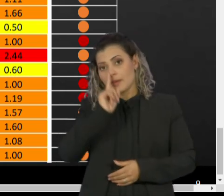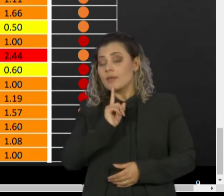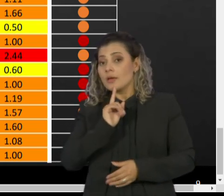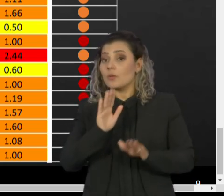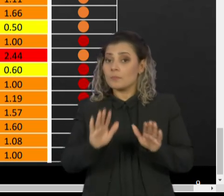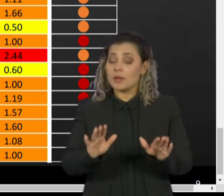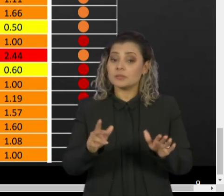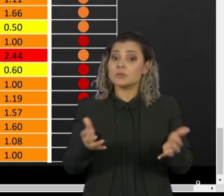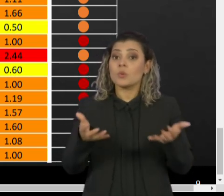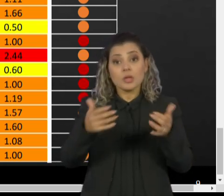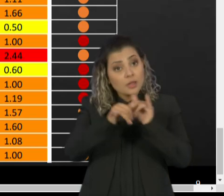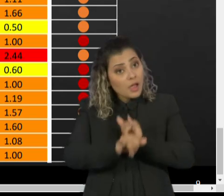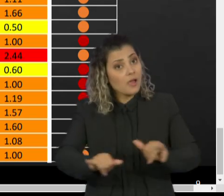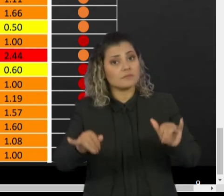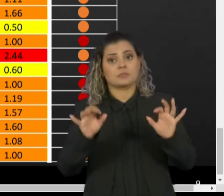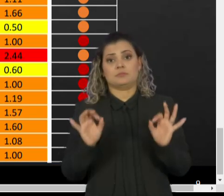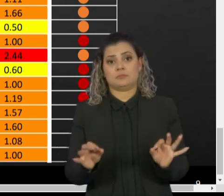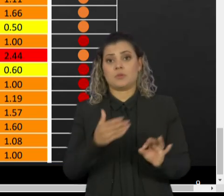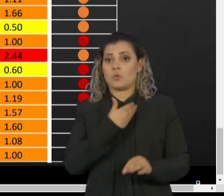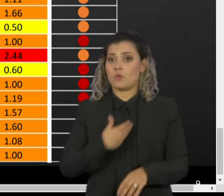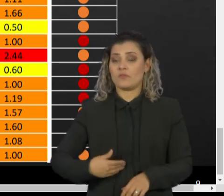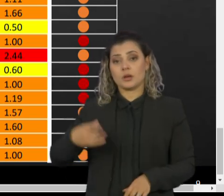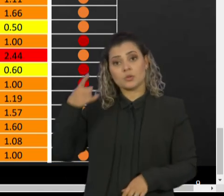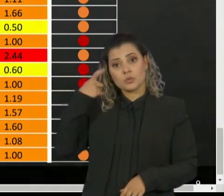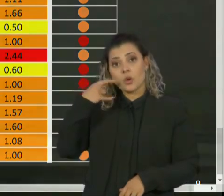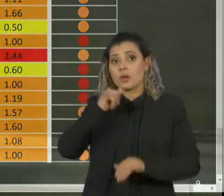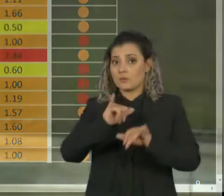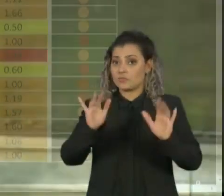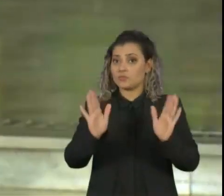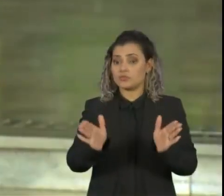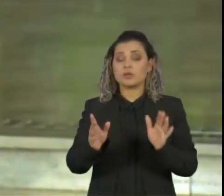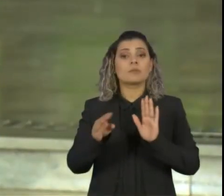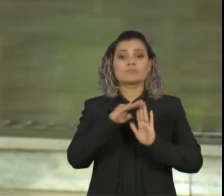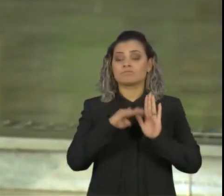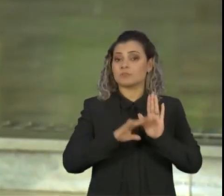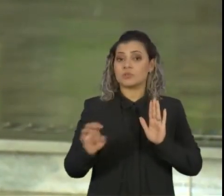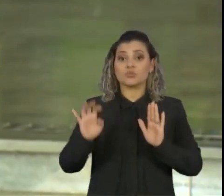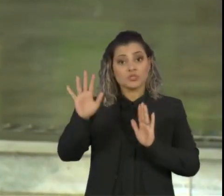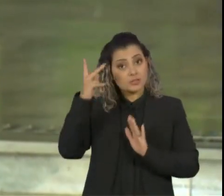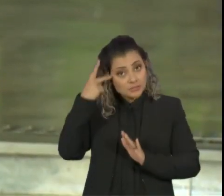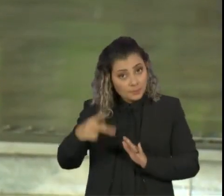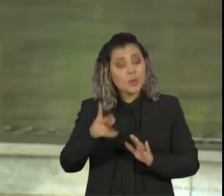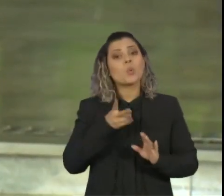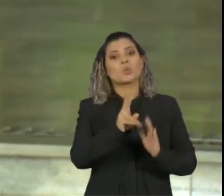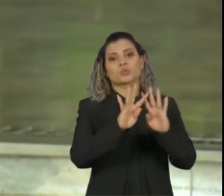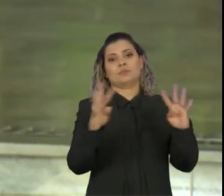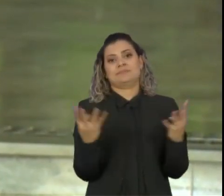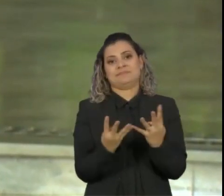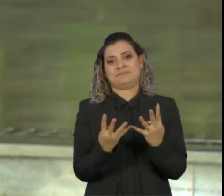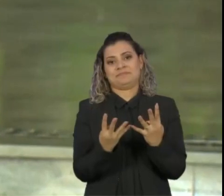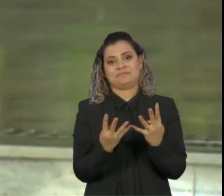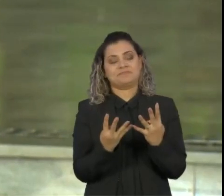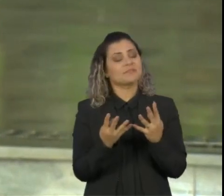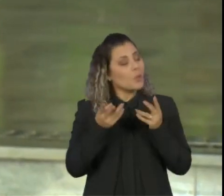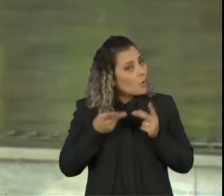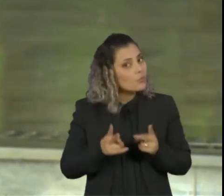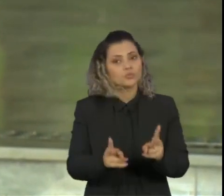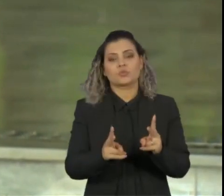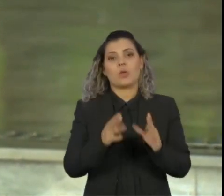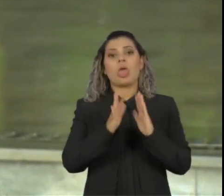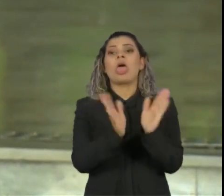Mas gostaria de reforçar o que o governador João Dória já colocou: o estado permanece em quarentena e nós